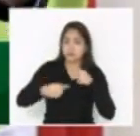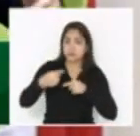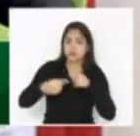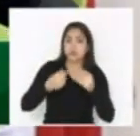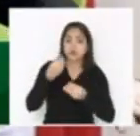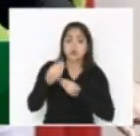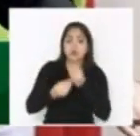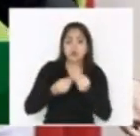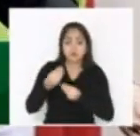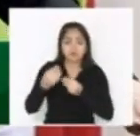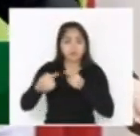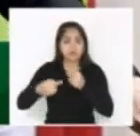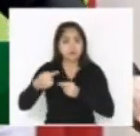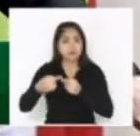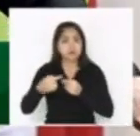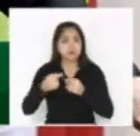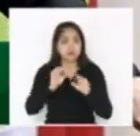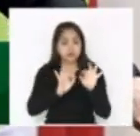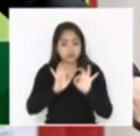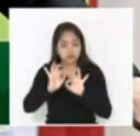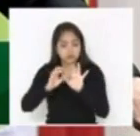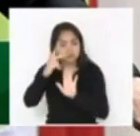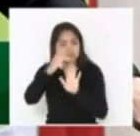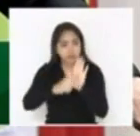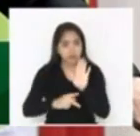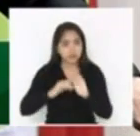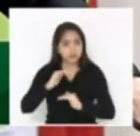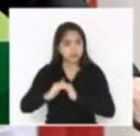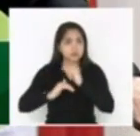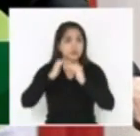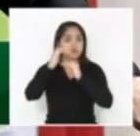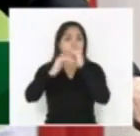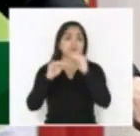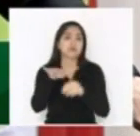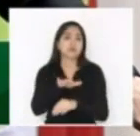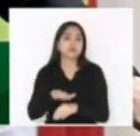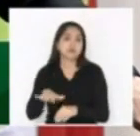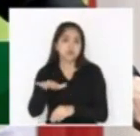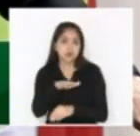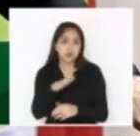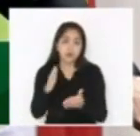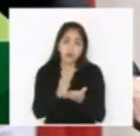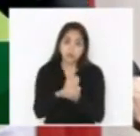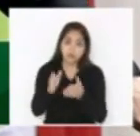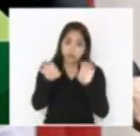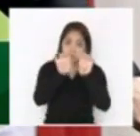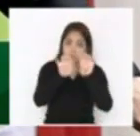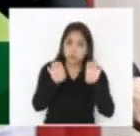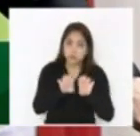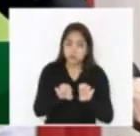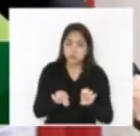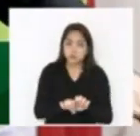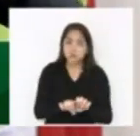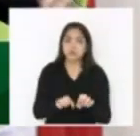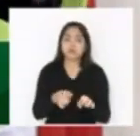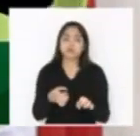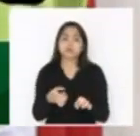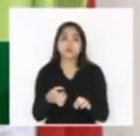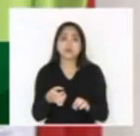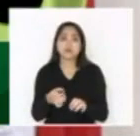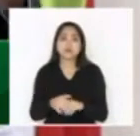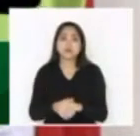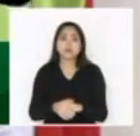foi discutido um plano de desenvolvimento regional. Algumas estruturas vieram de